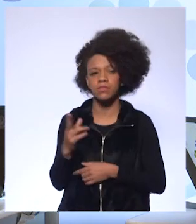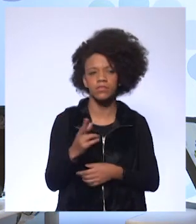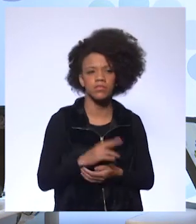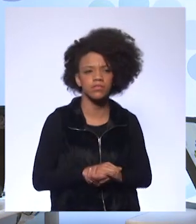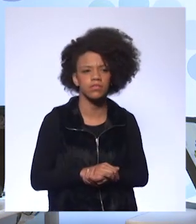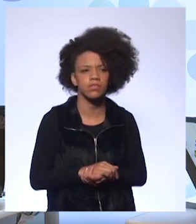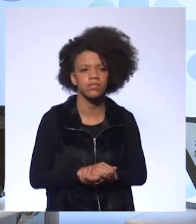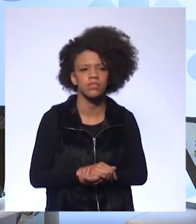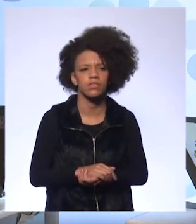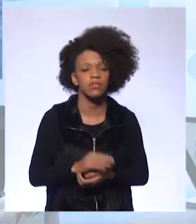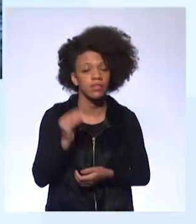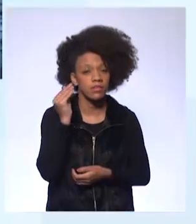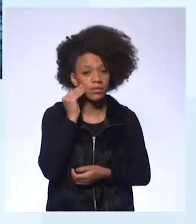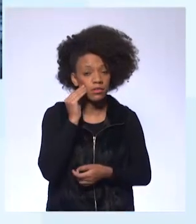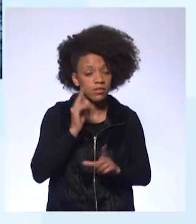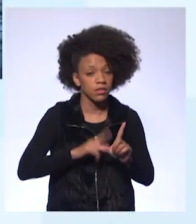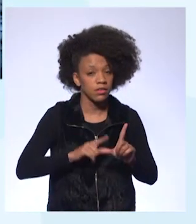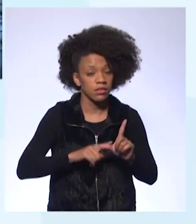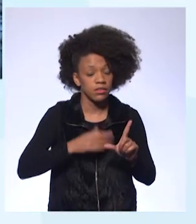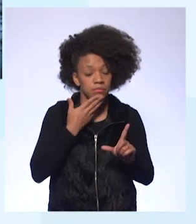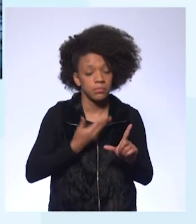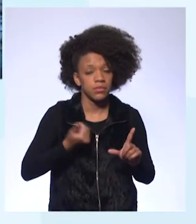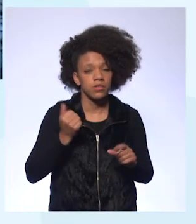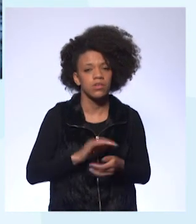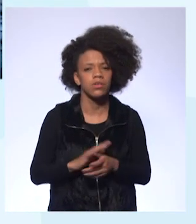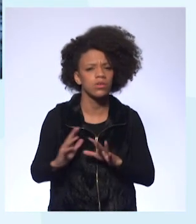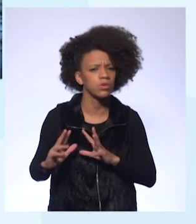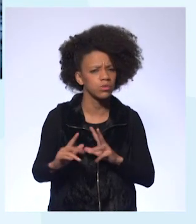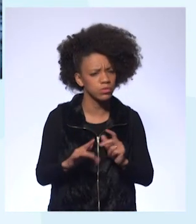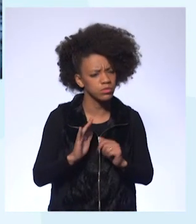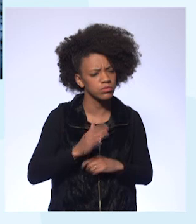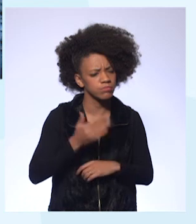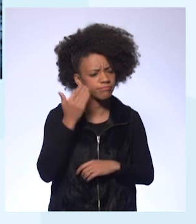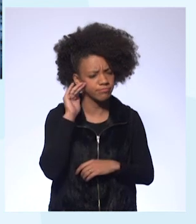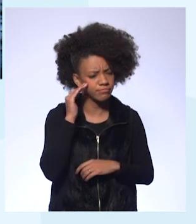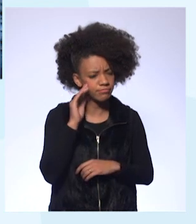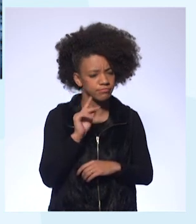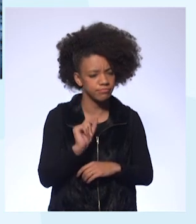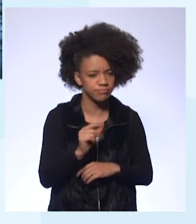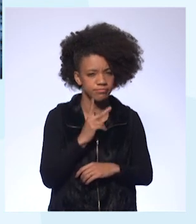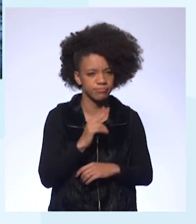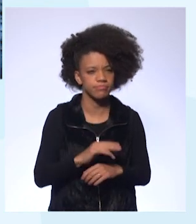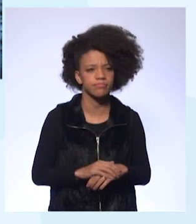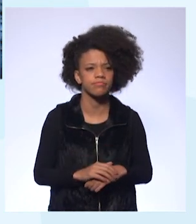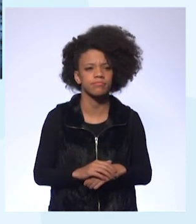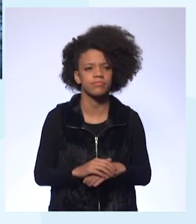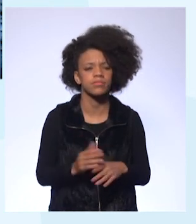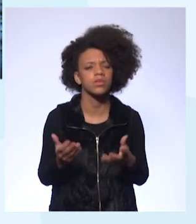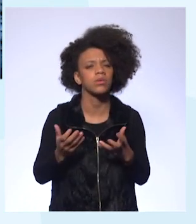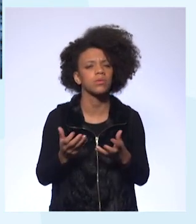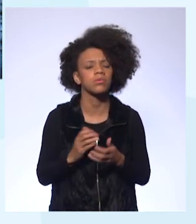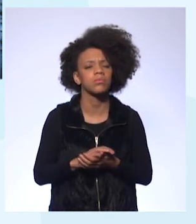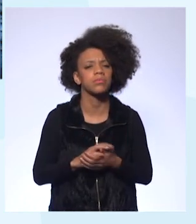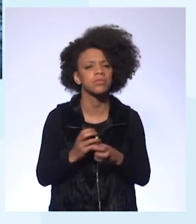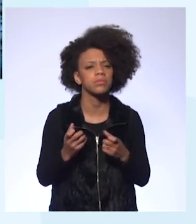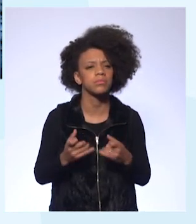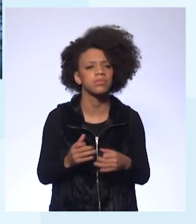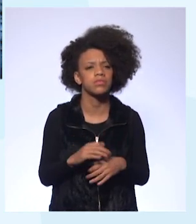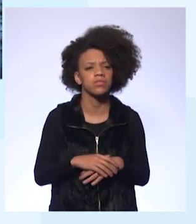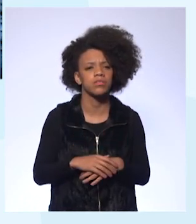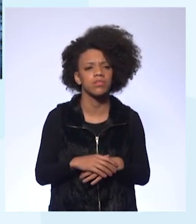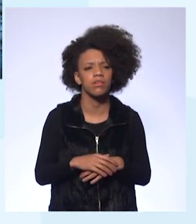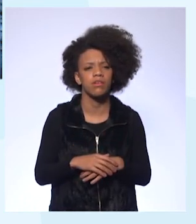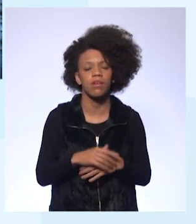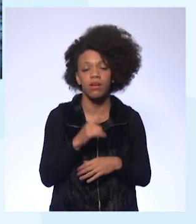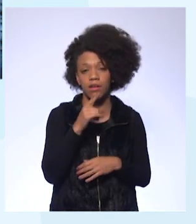aproveitando melhor a letra Então aí fica todo mundo já entendeu que eu acho né aí se eu quero falar haver